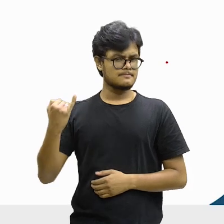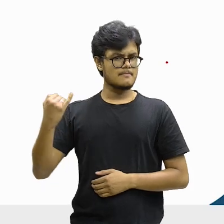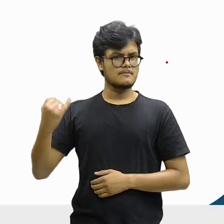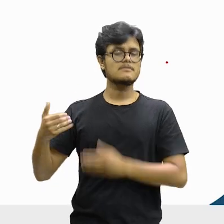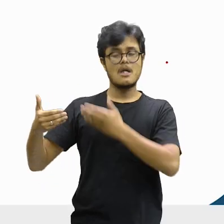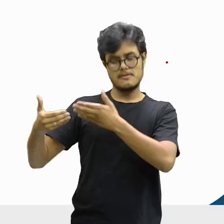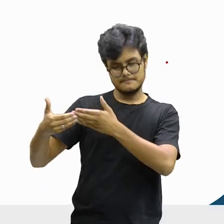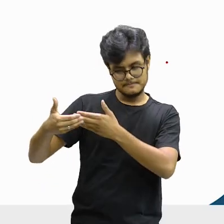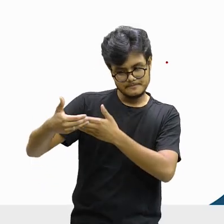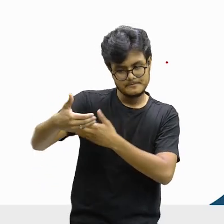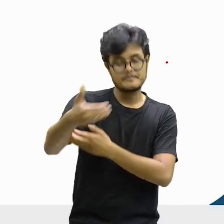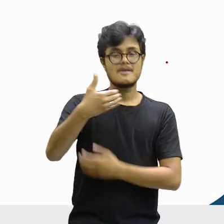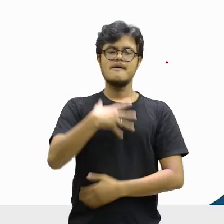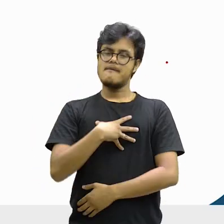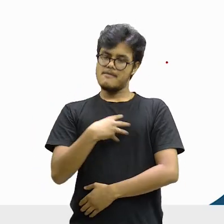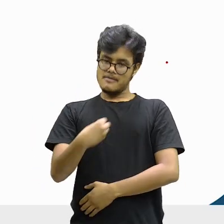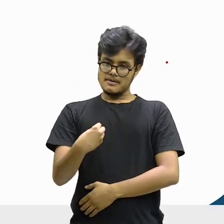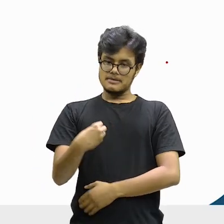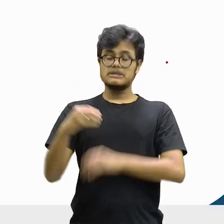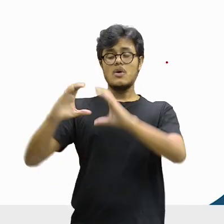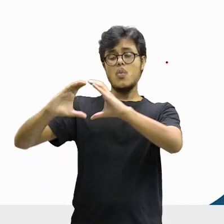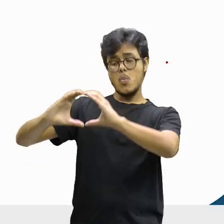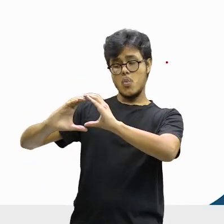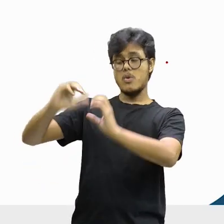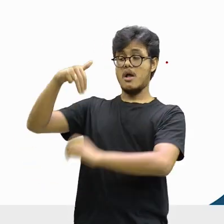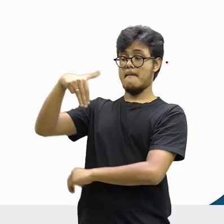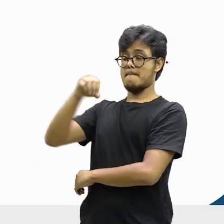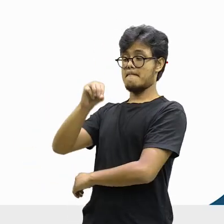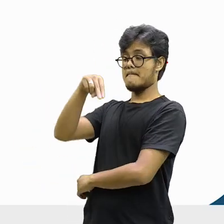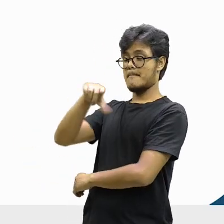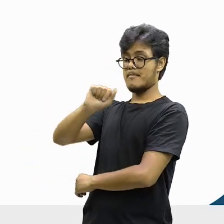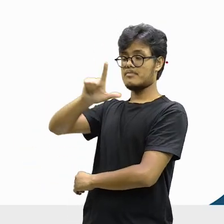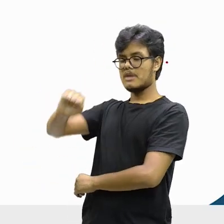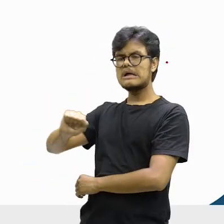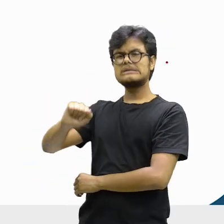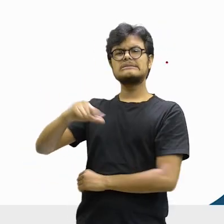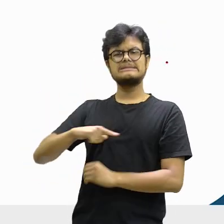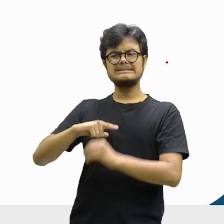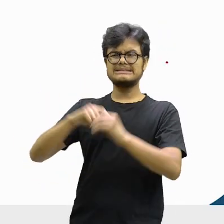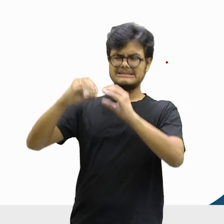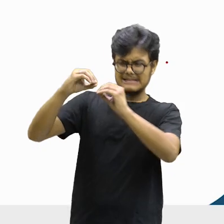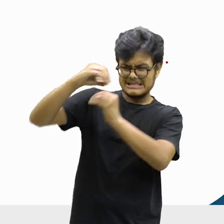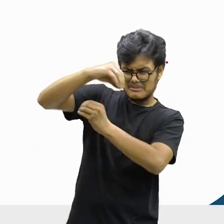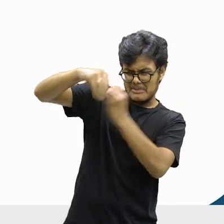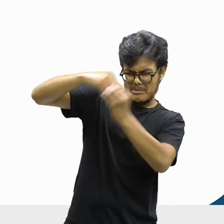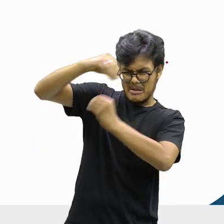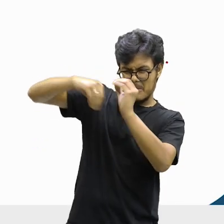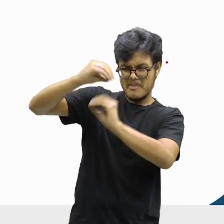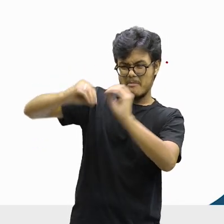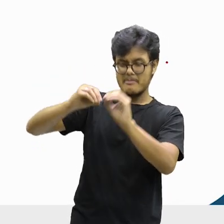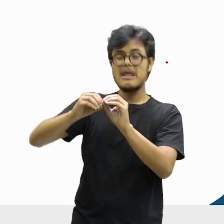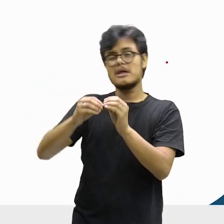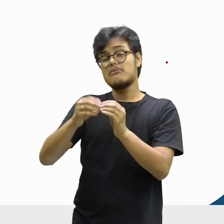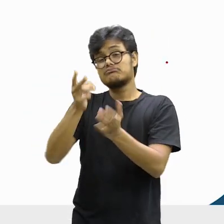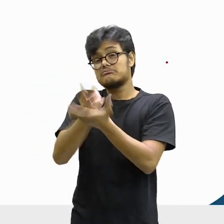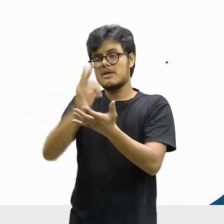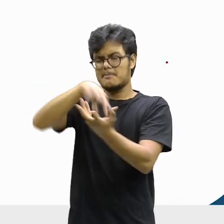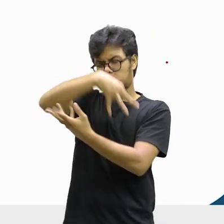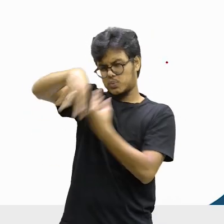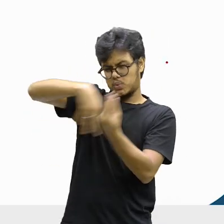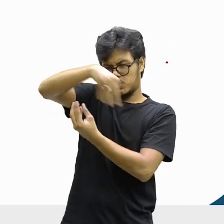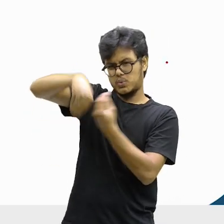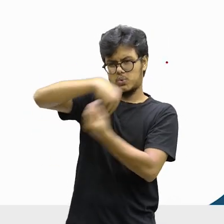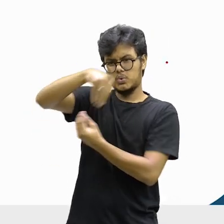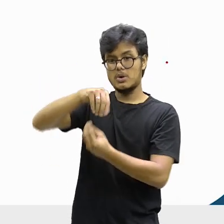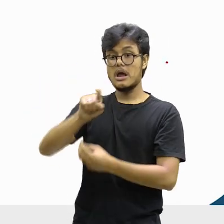desenvolvimento embrionário. Aí essa mórula vai continuar se dividindo e originando essa última fase que você está vendo aí no desenho,